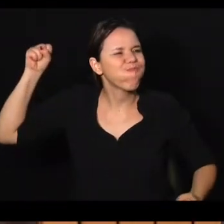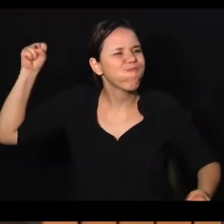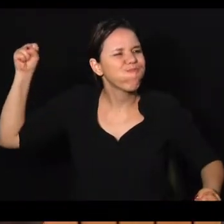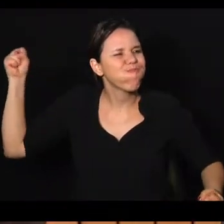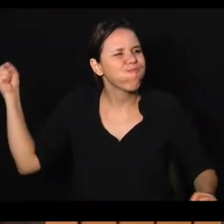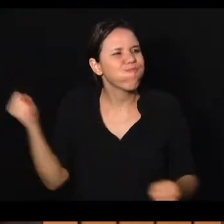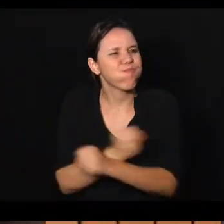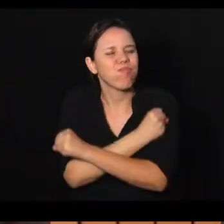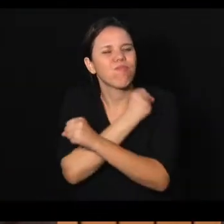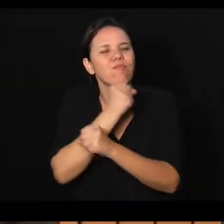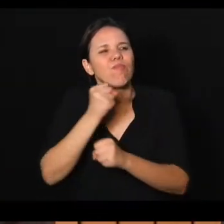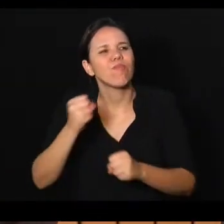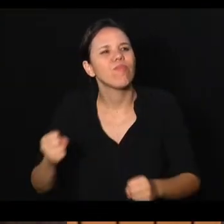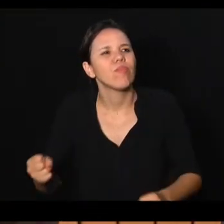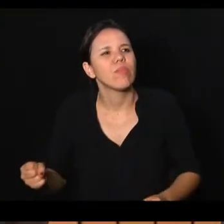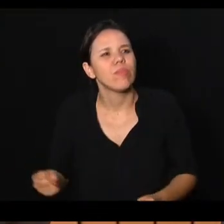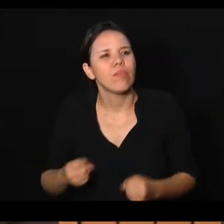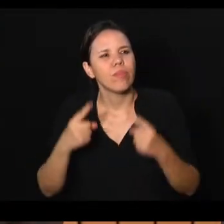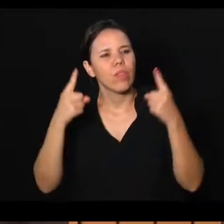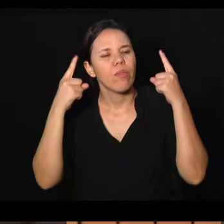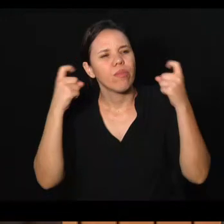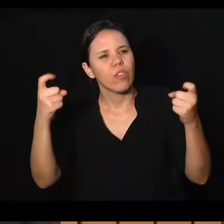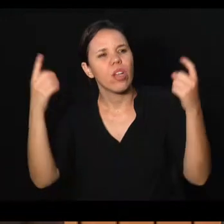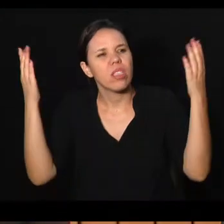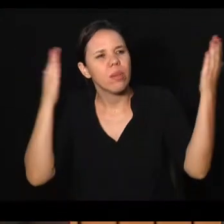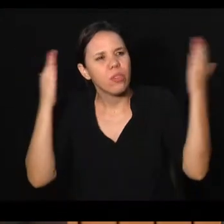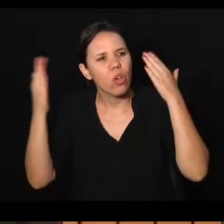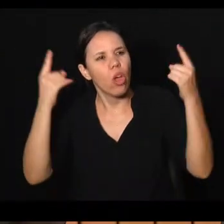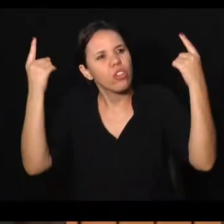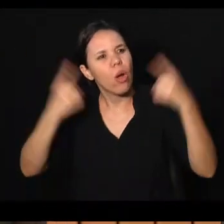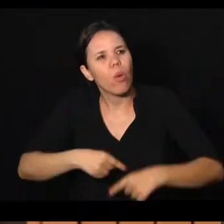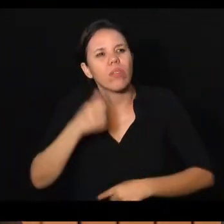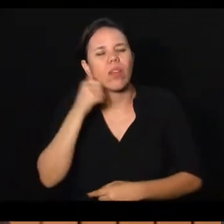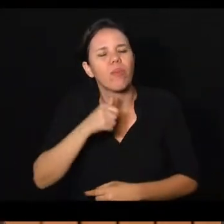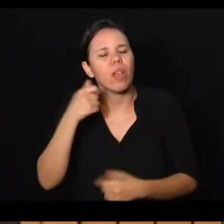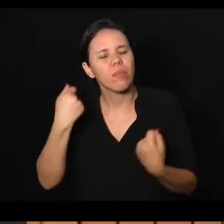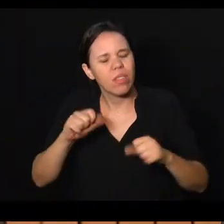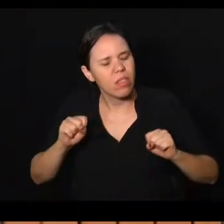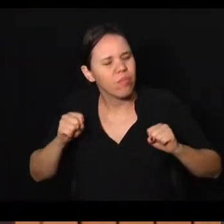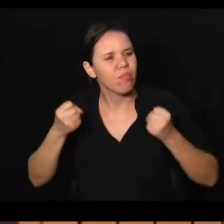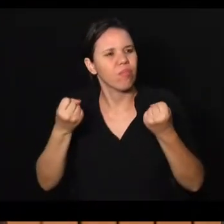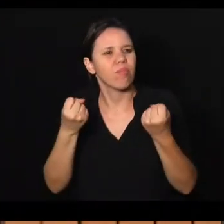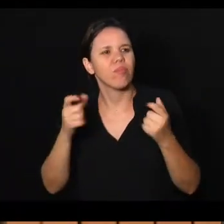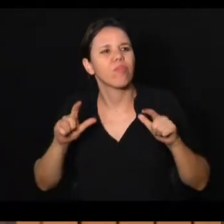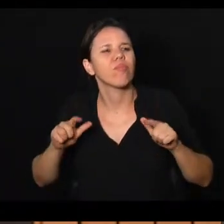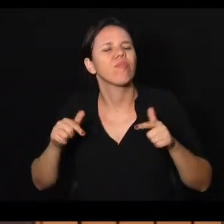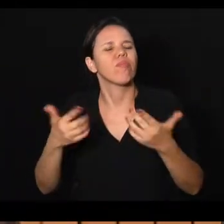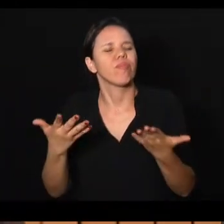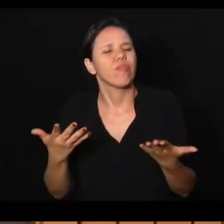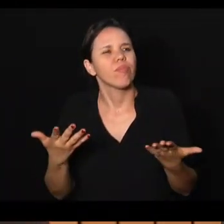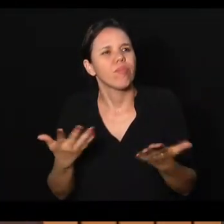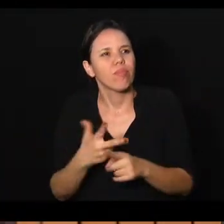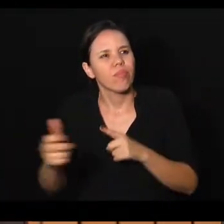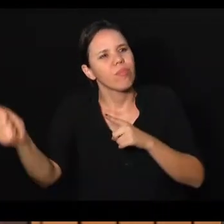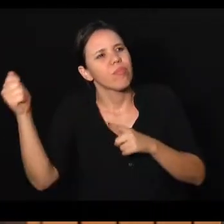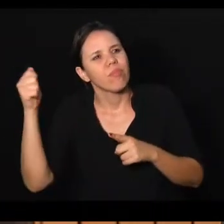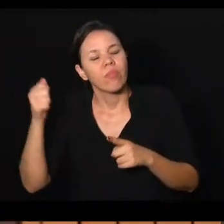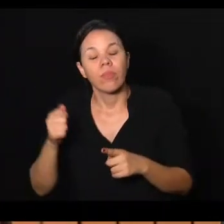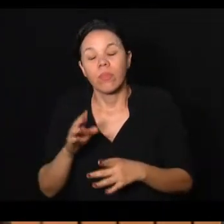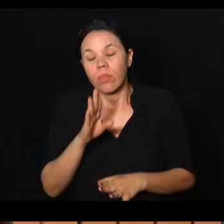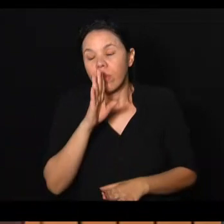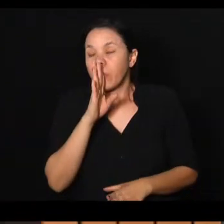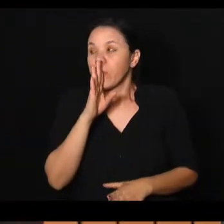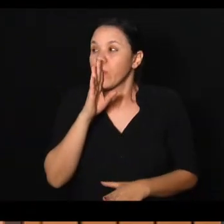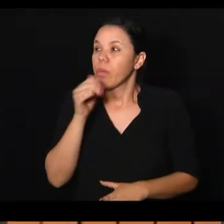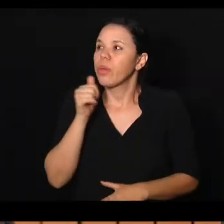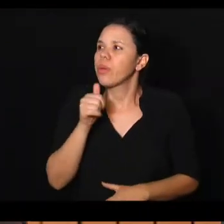A violência psicológica contra a mulher, ela precisa ser enfrentada, porque ela é uma violência muitas vezes